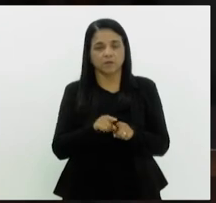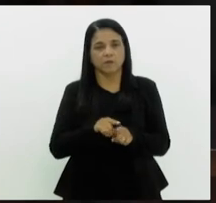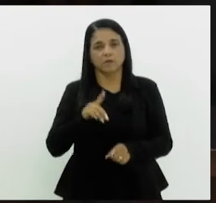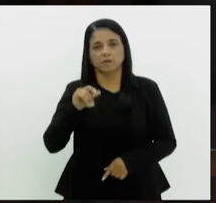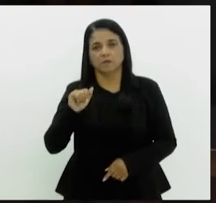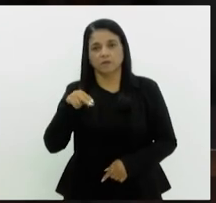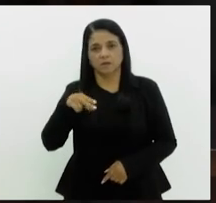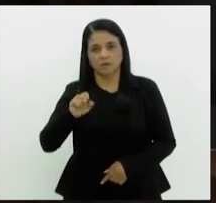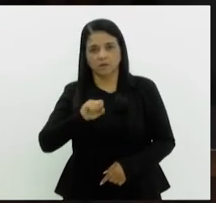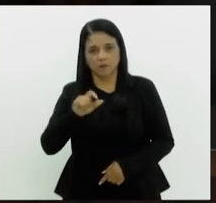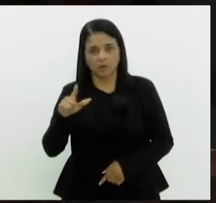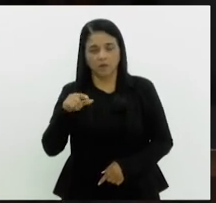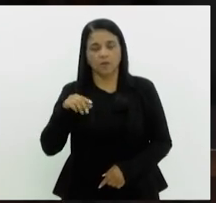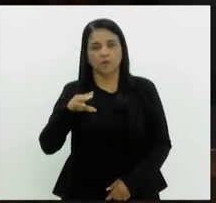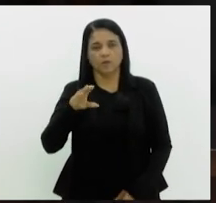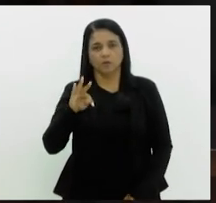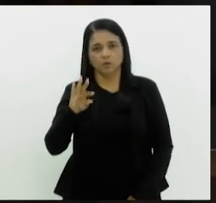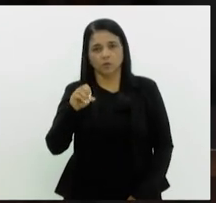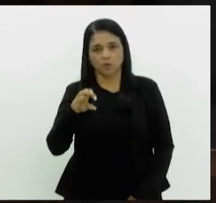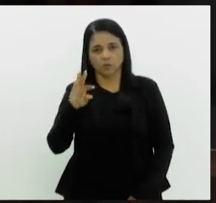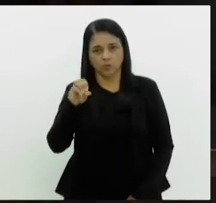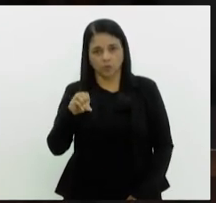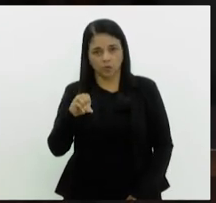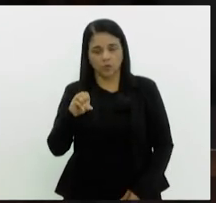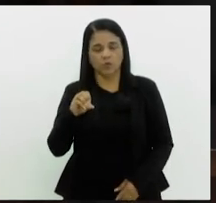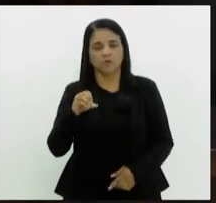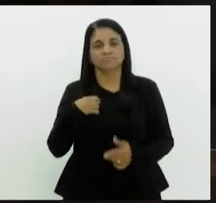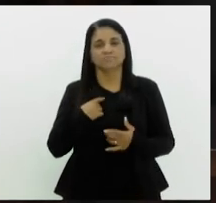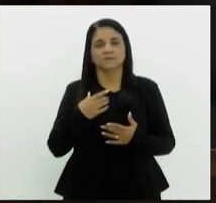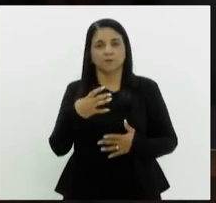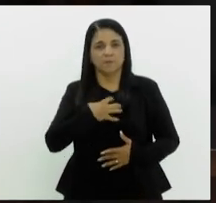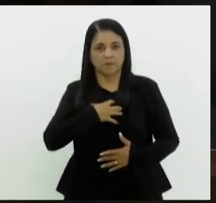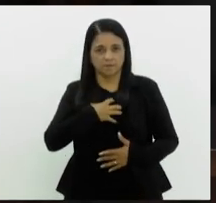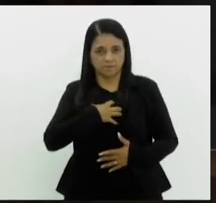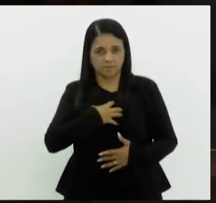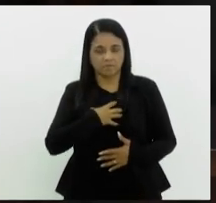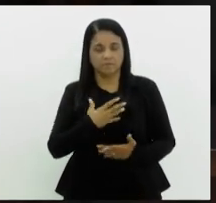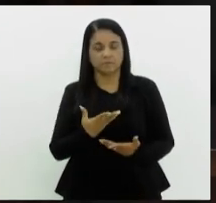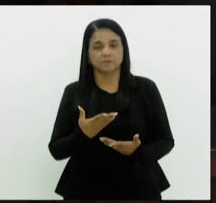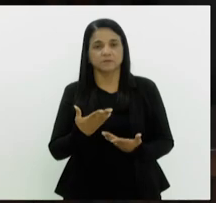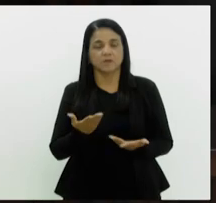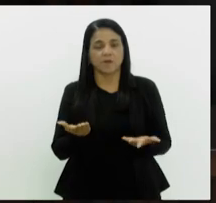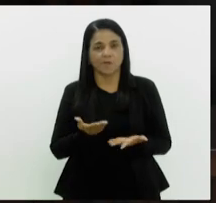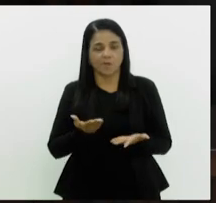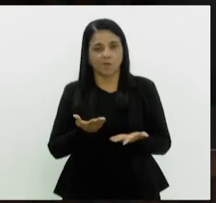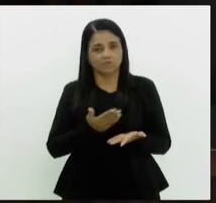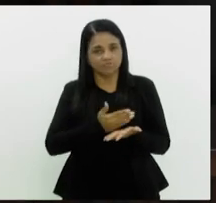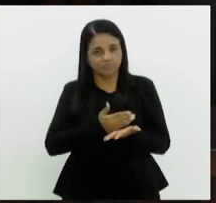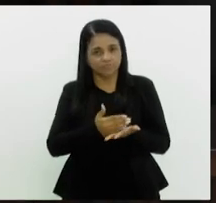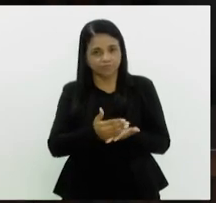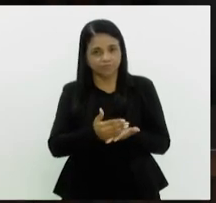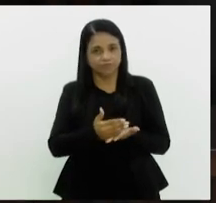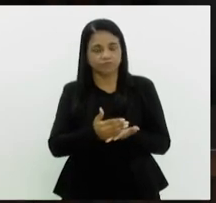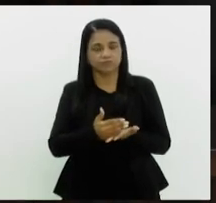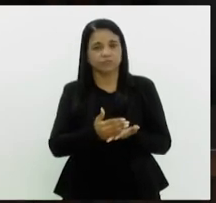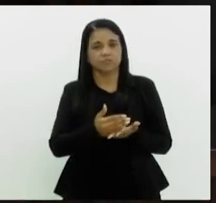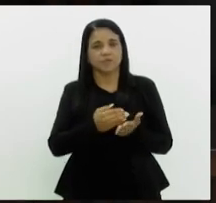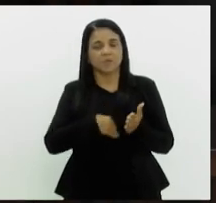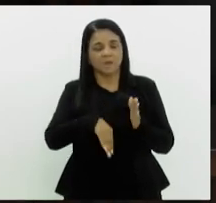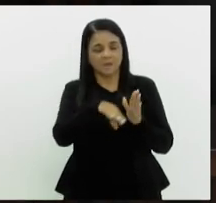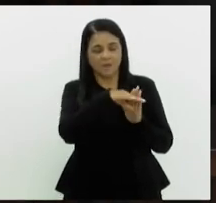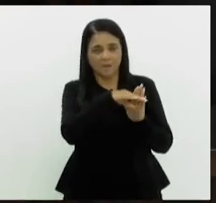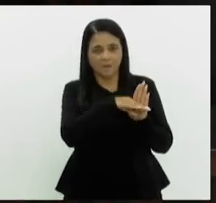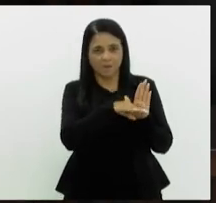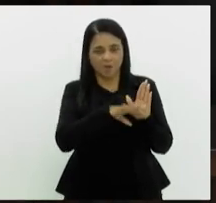Totó do Terreiro do Pirão de Prata, de Salvador, Bahia. Agora daremos início aos protocolos de